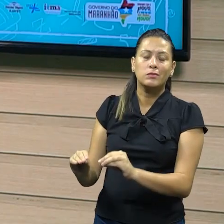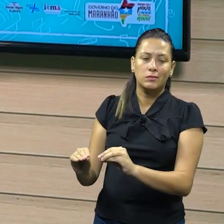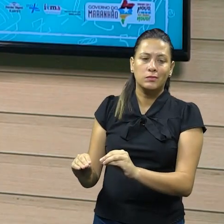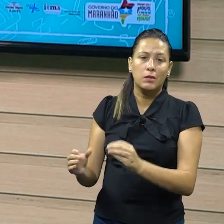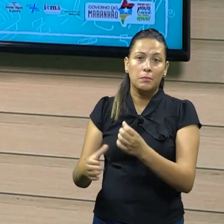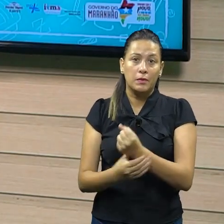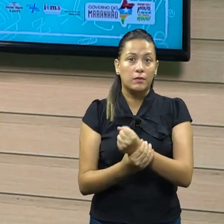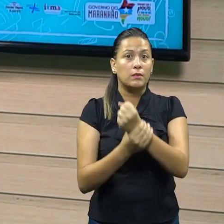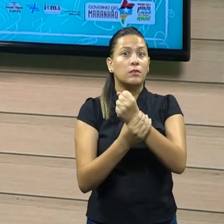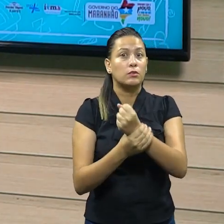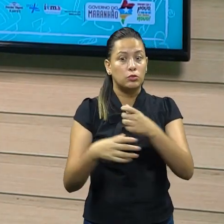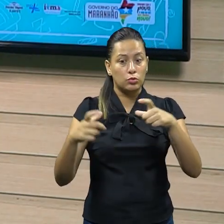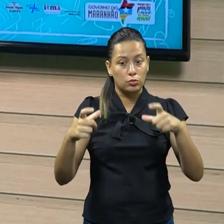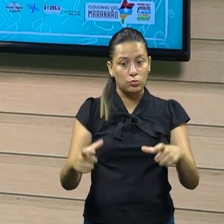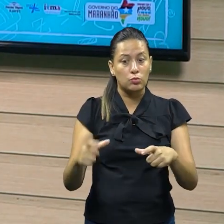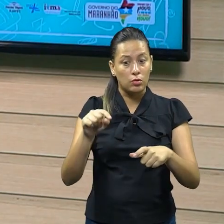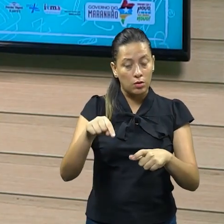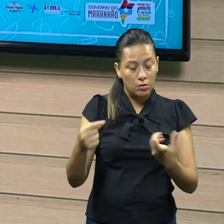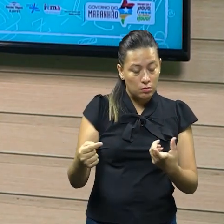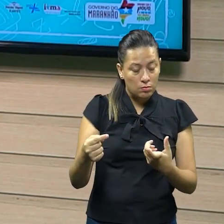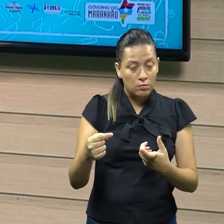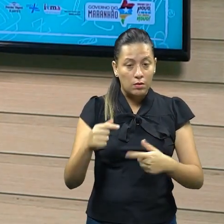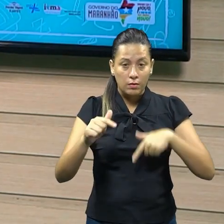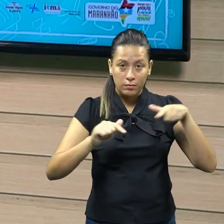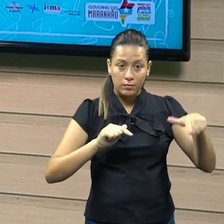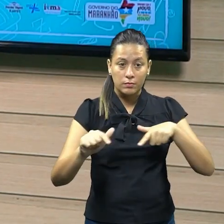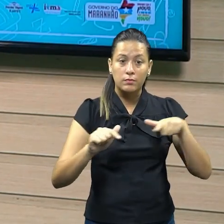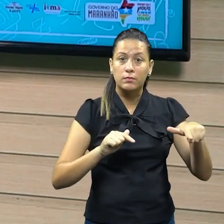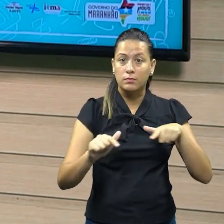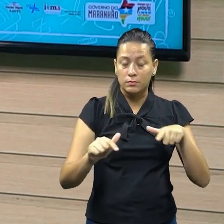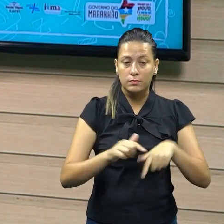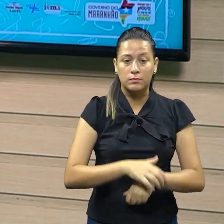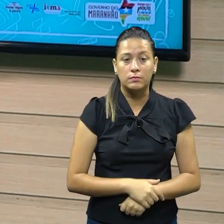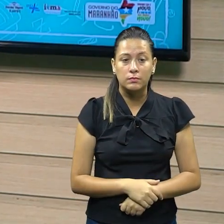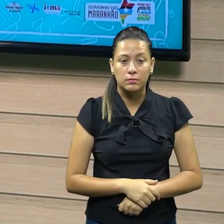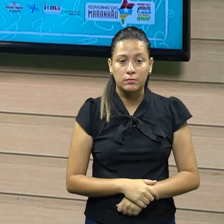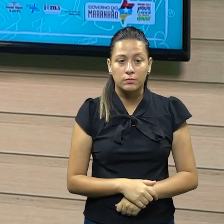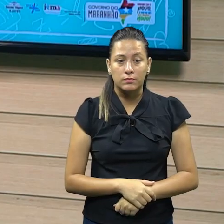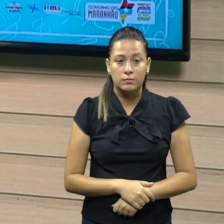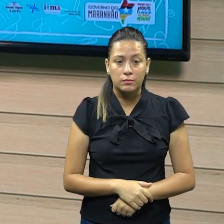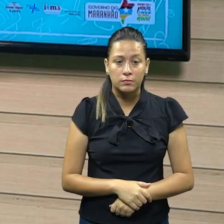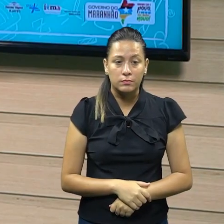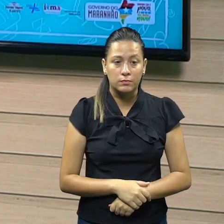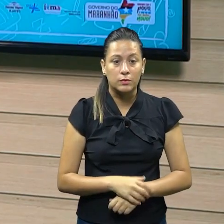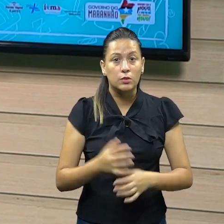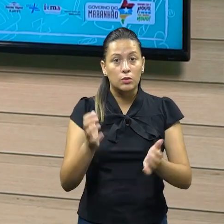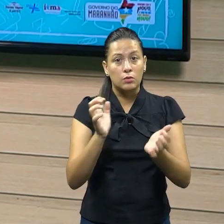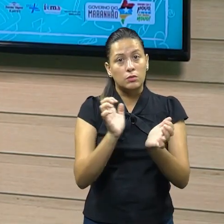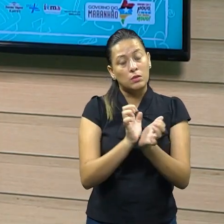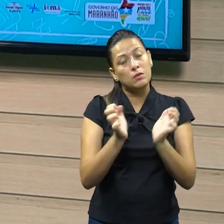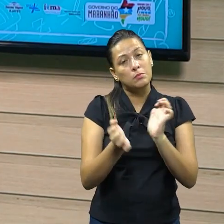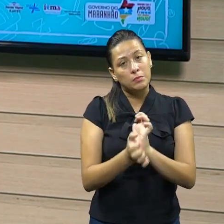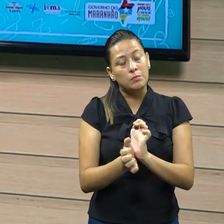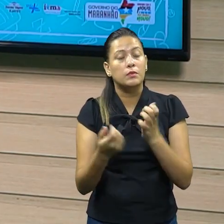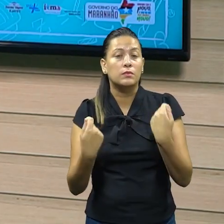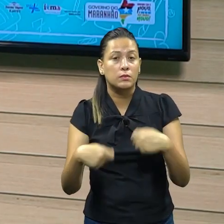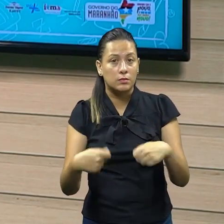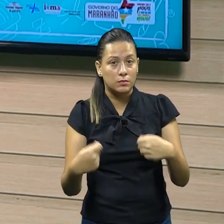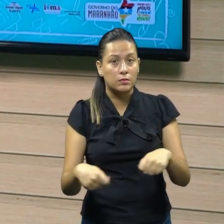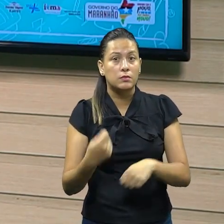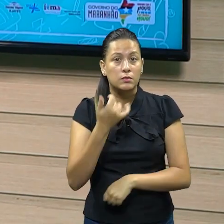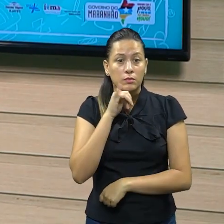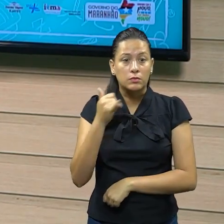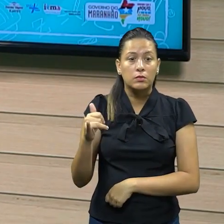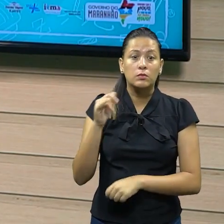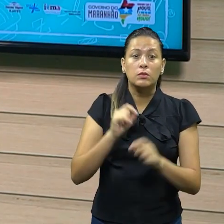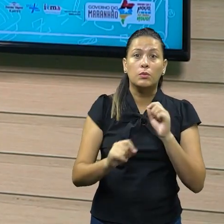que no espaço em que ele for trabalhar, as únicas ferramentas ou aparelhos que realmente